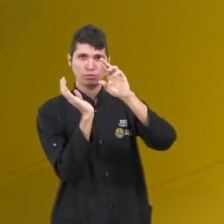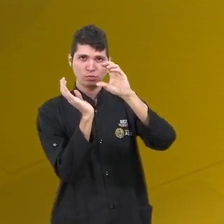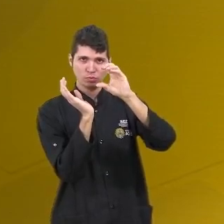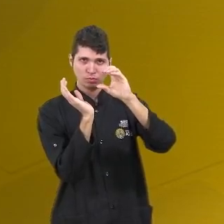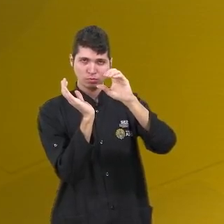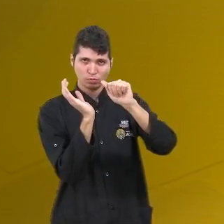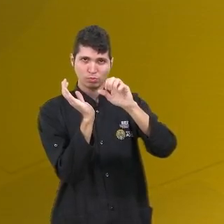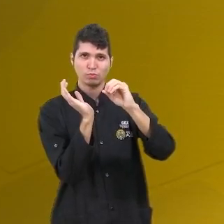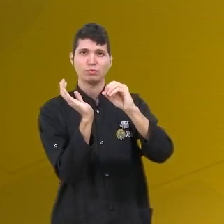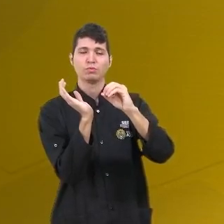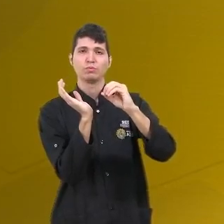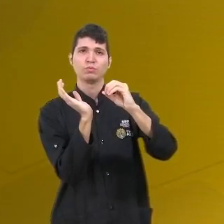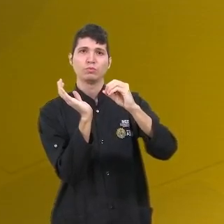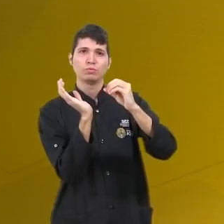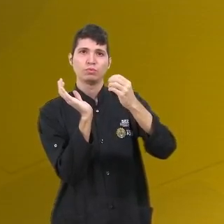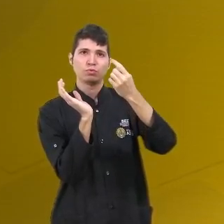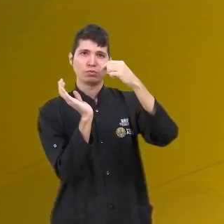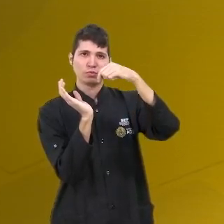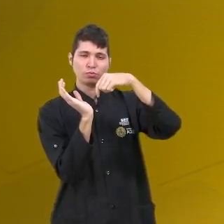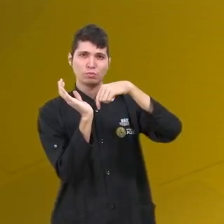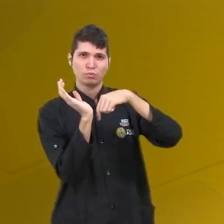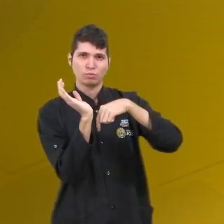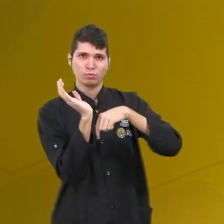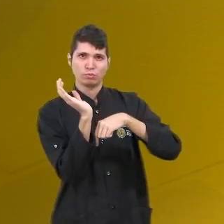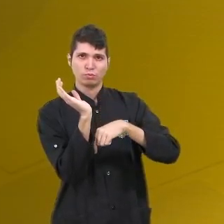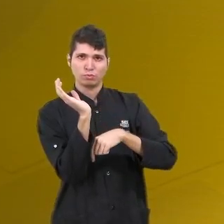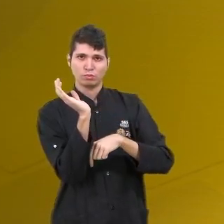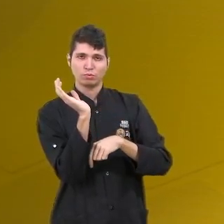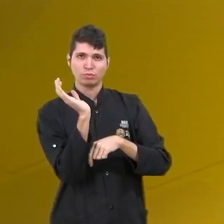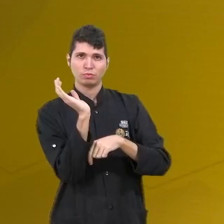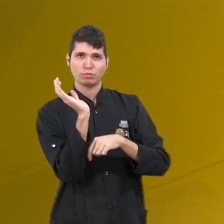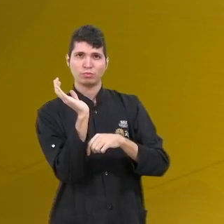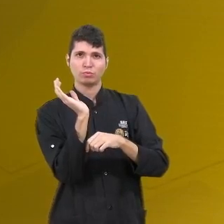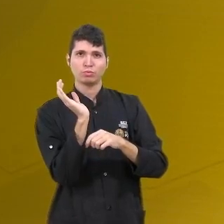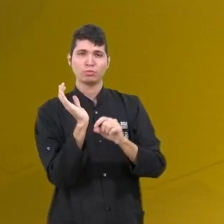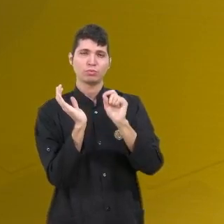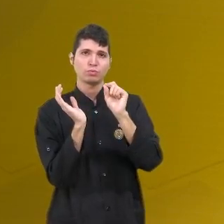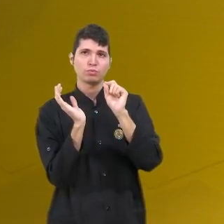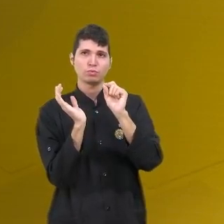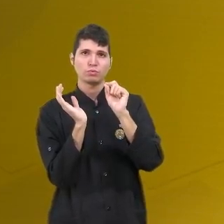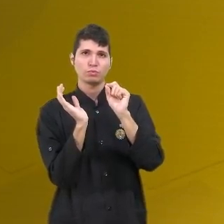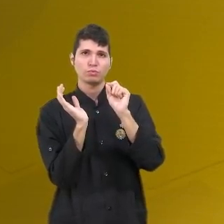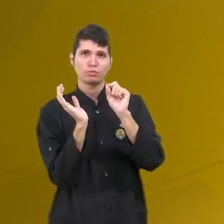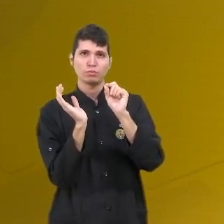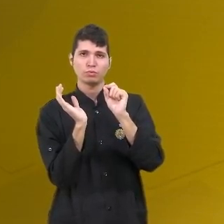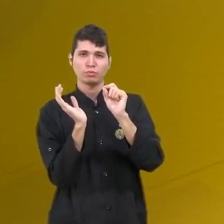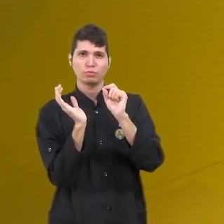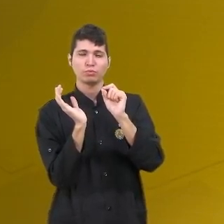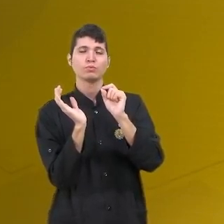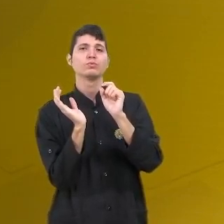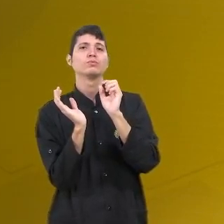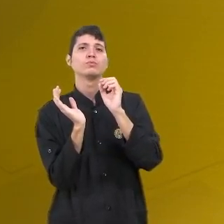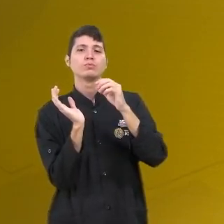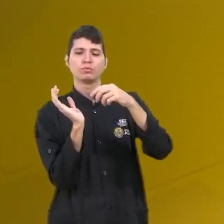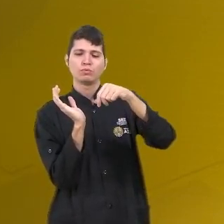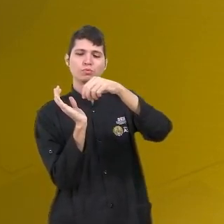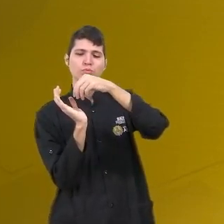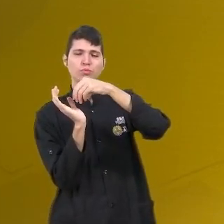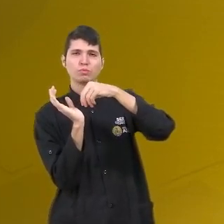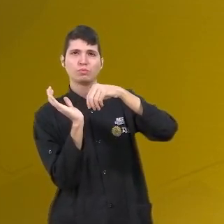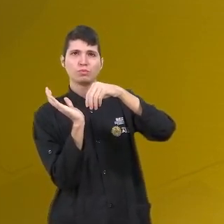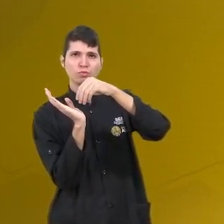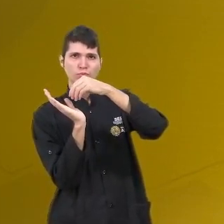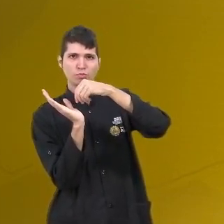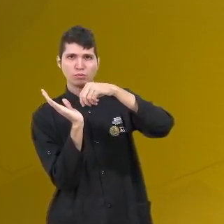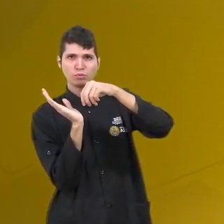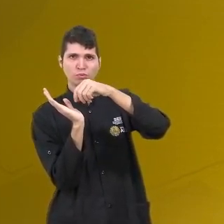forma para poder chegar até a oosfera. O que é a oosfera, professor? Bom, primeiro, o que é o grão de pólen, né? Grão de pólen